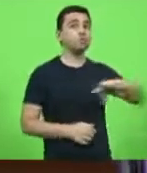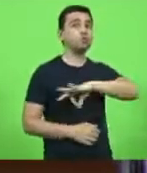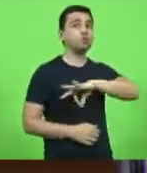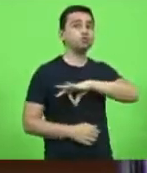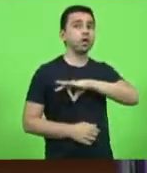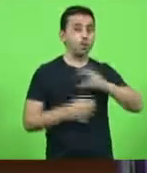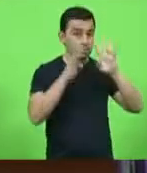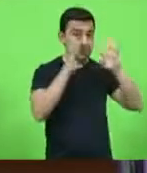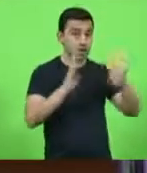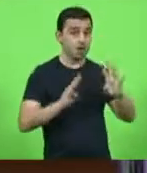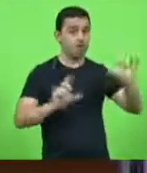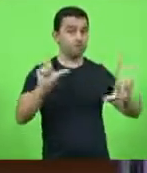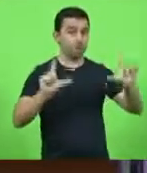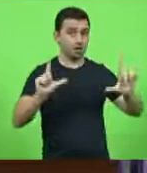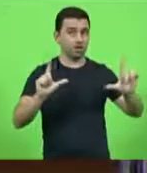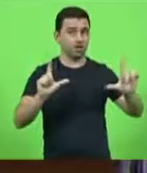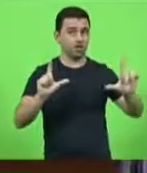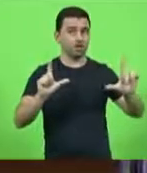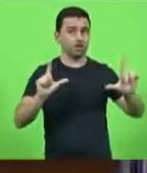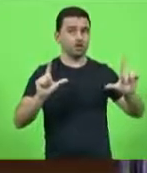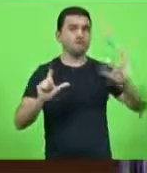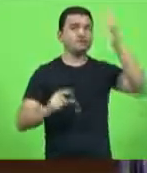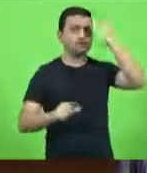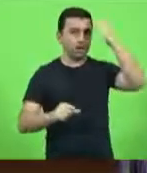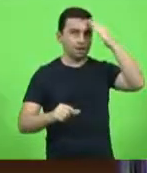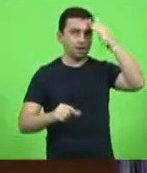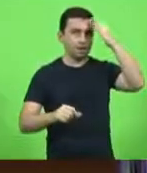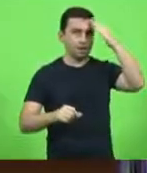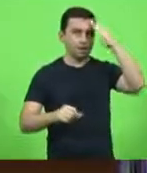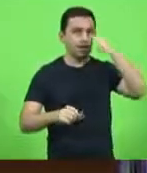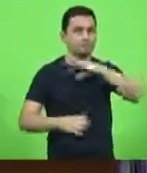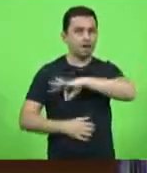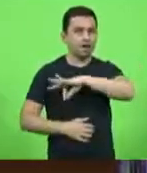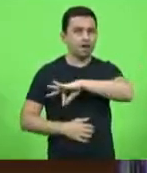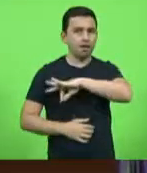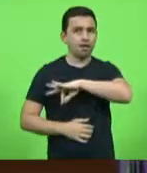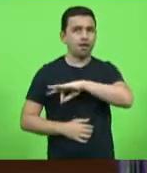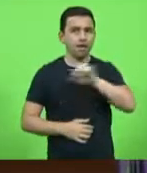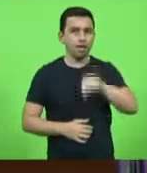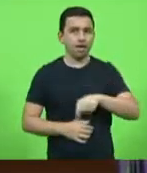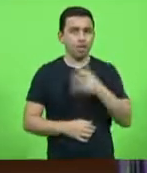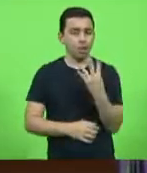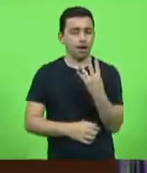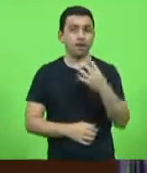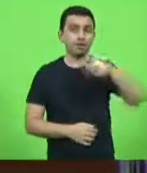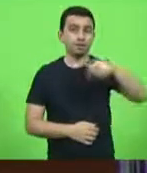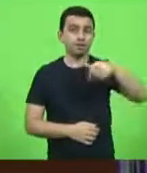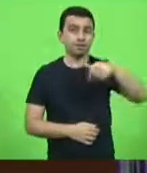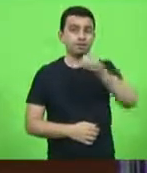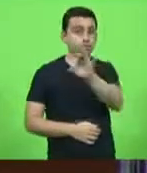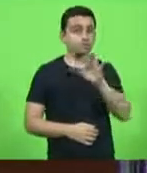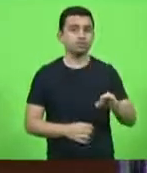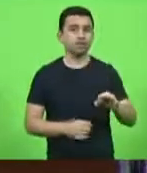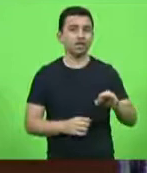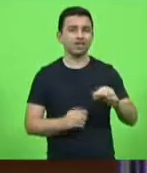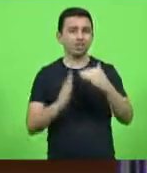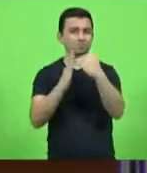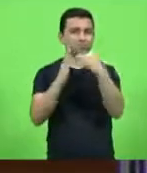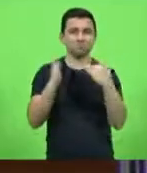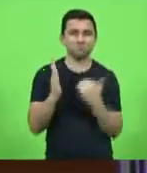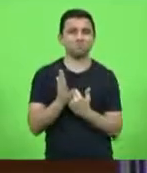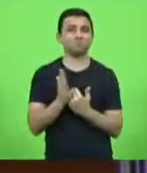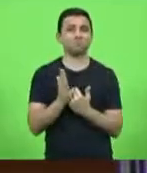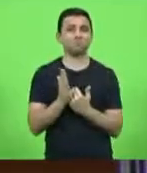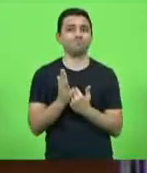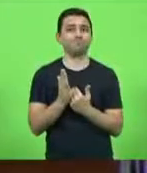assistindo agora sabe que o salário que estão recebendo está quarenta e sete porcento defasado porque sequer